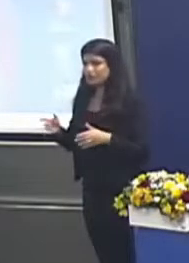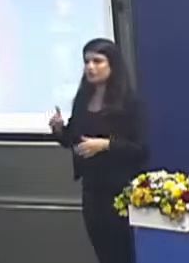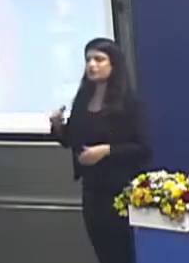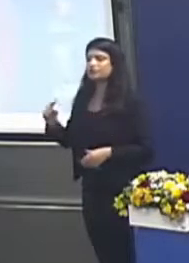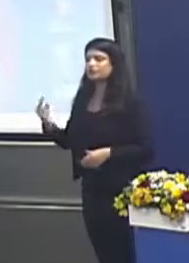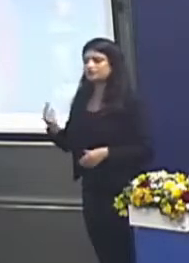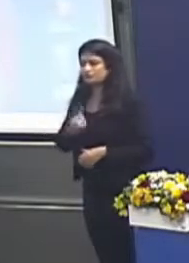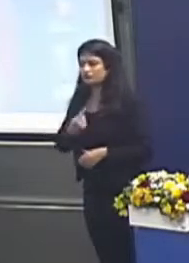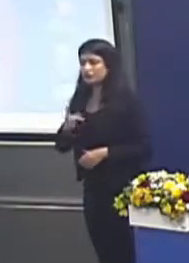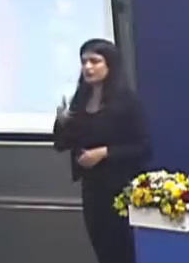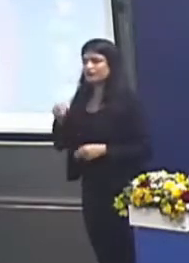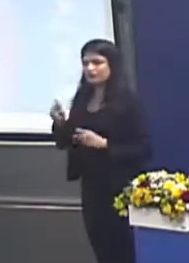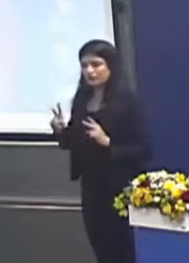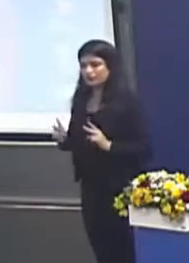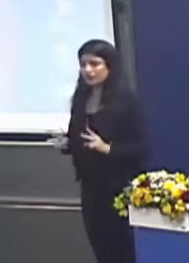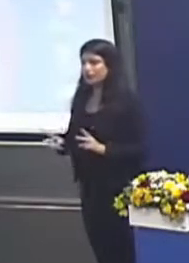nós